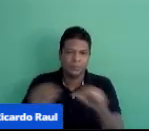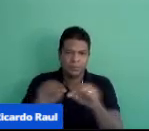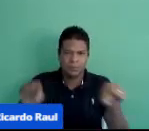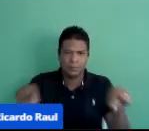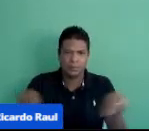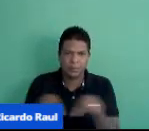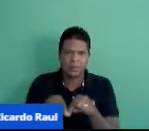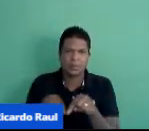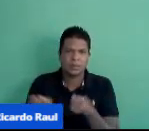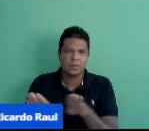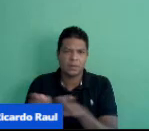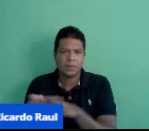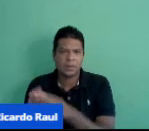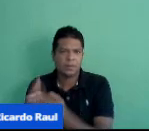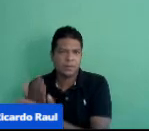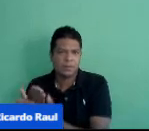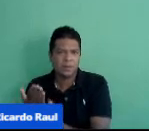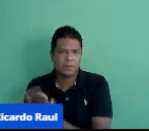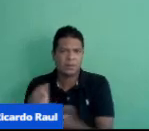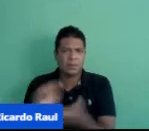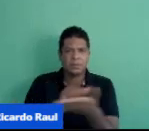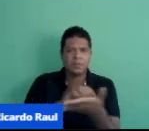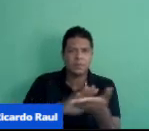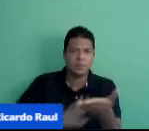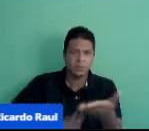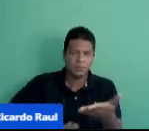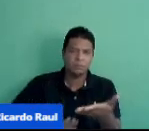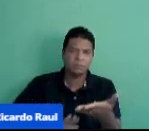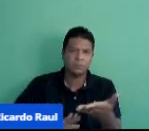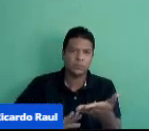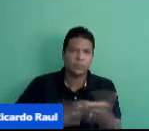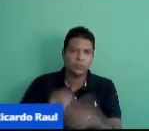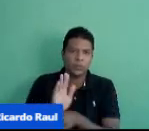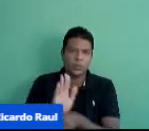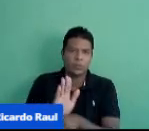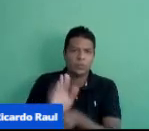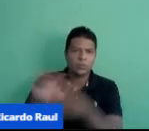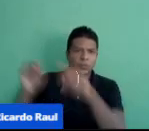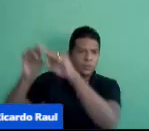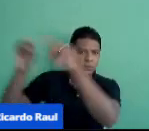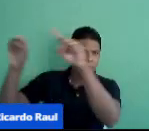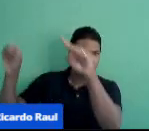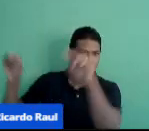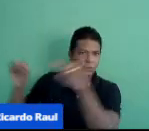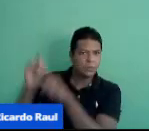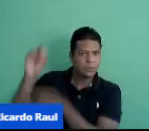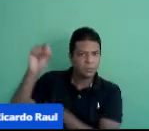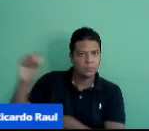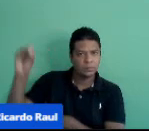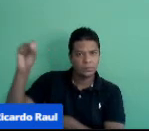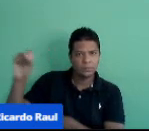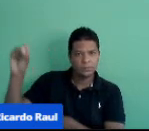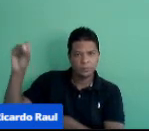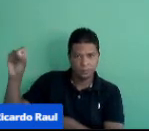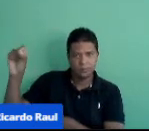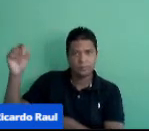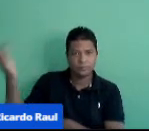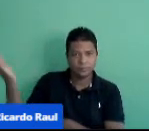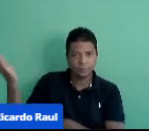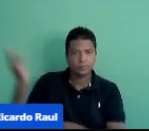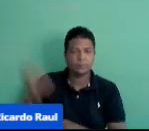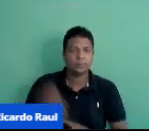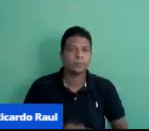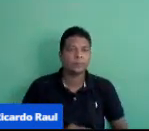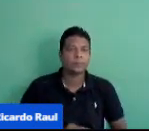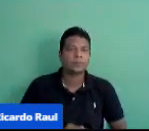aluno está com dúvida em alguma atividade, a gente faz já lá no quadro, né? Então, nesse sentido,